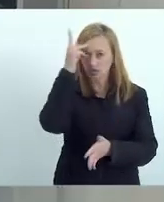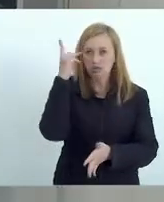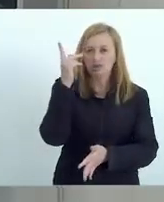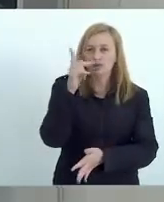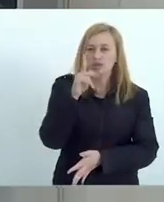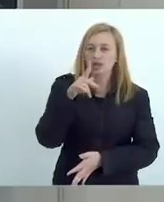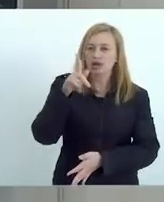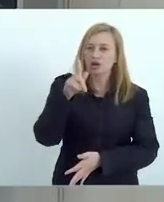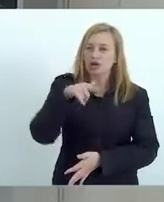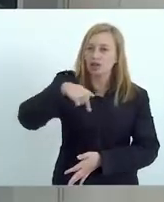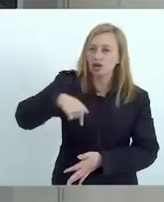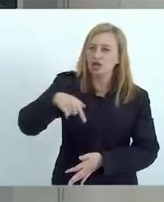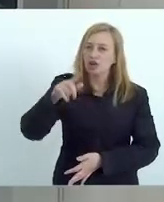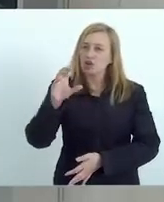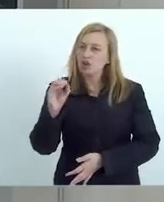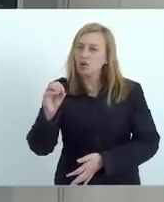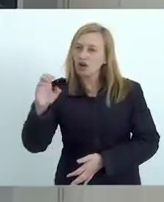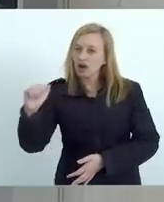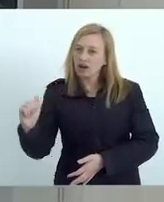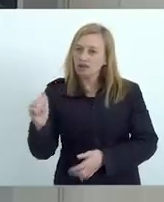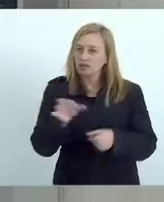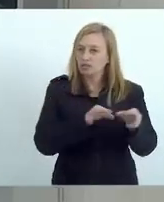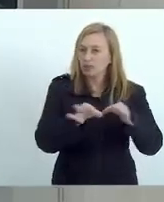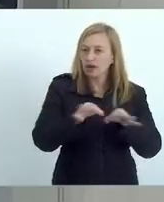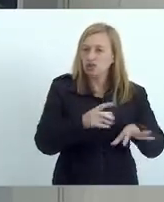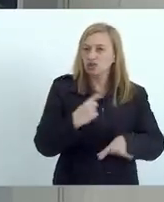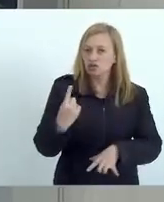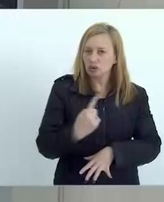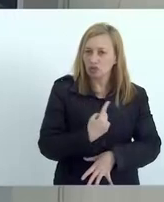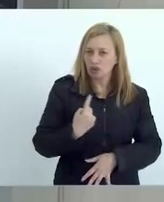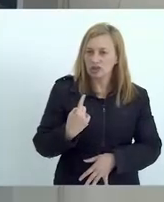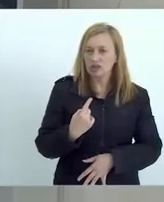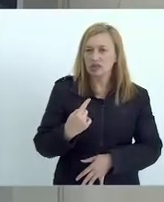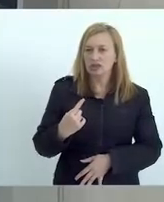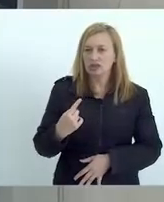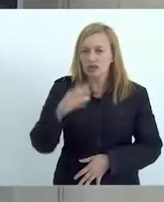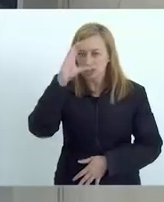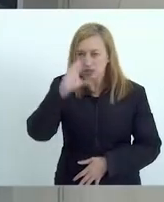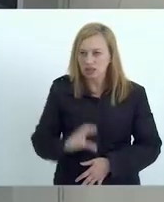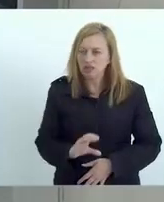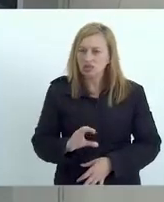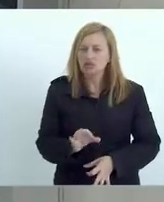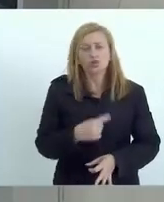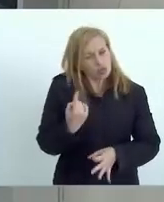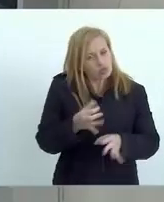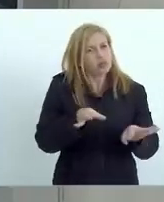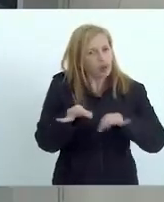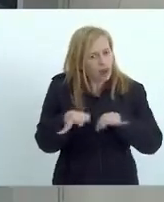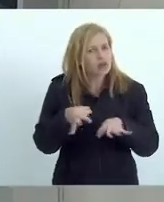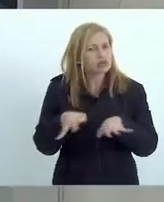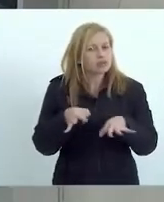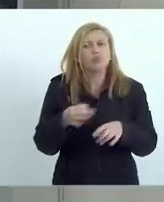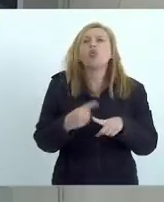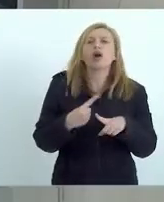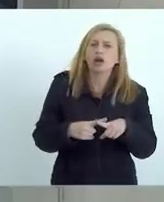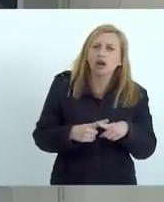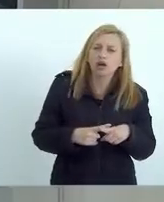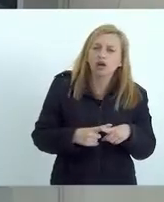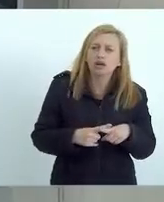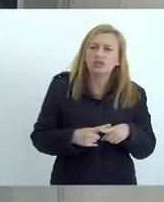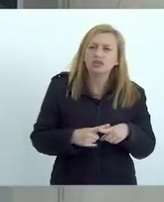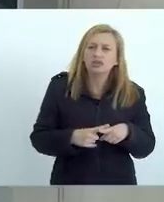até daqui a vem se preparando vem então nós candidatos nós cidadões retirem se preparando porque